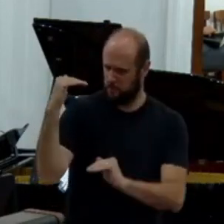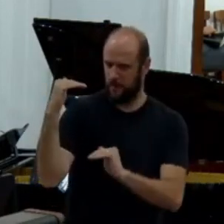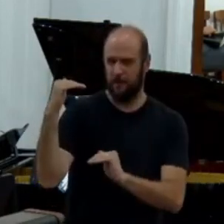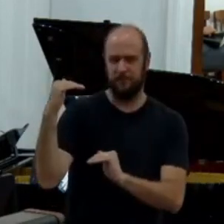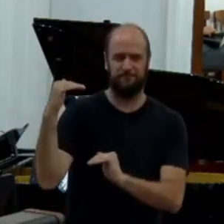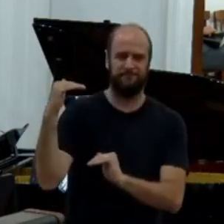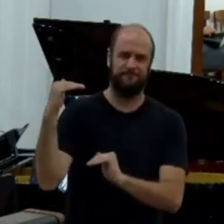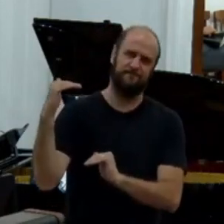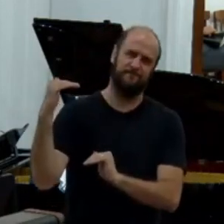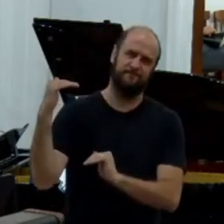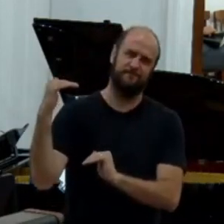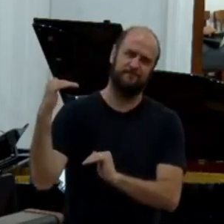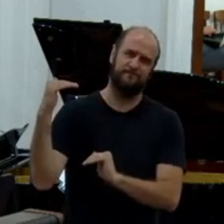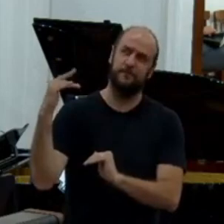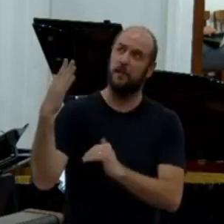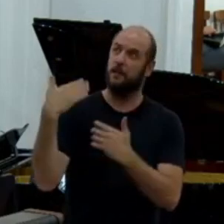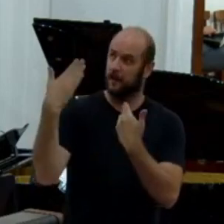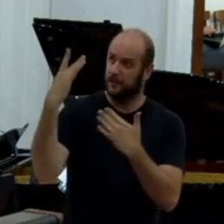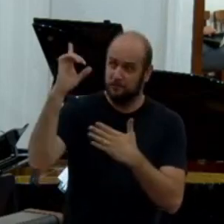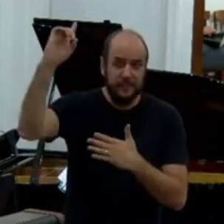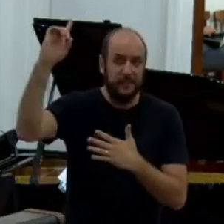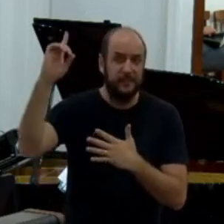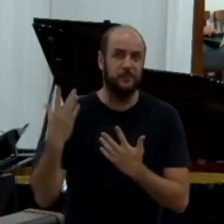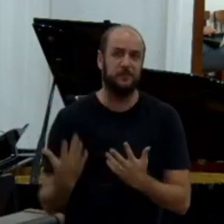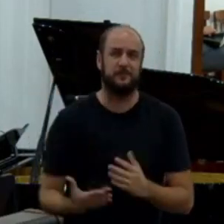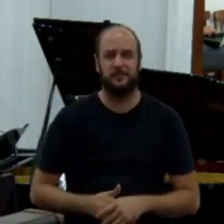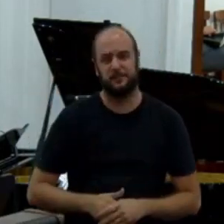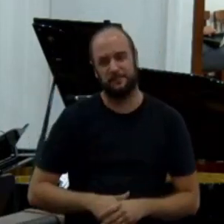próprio Deus. Para com o próprio Deus.